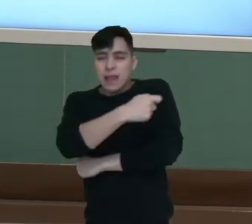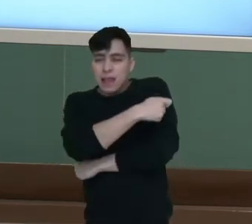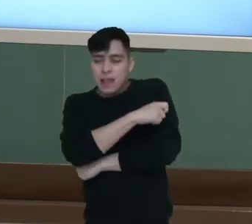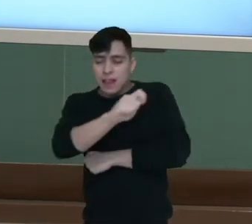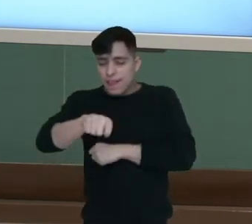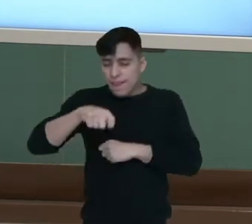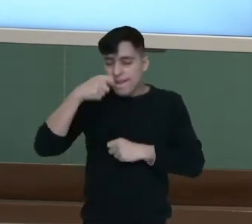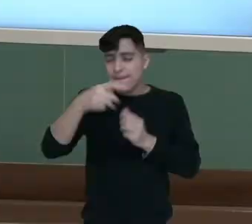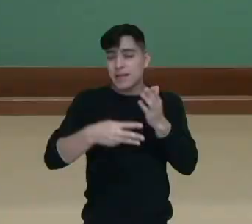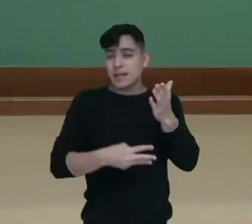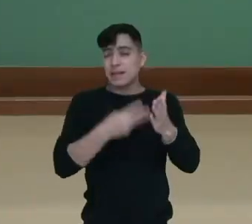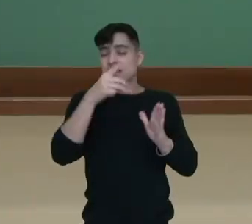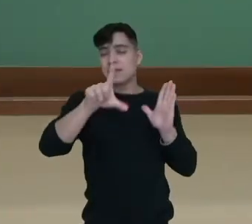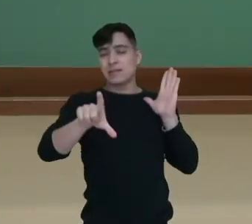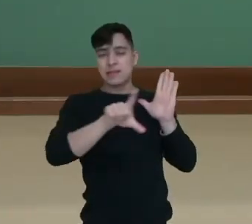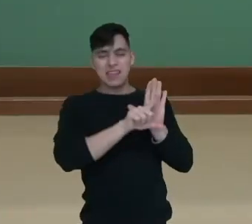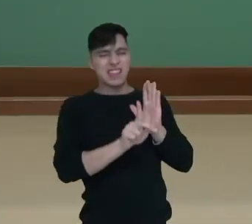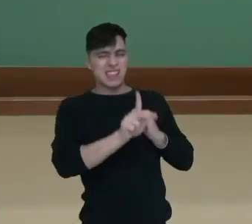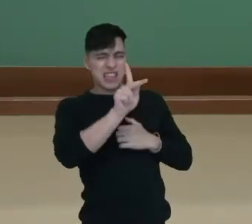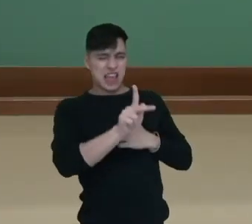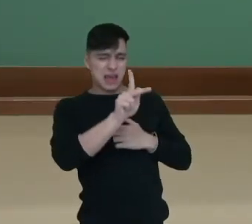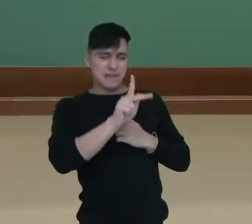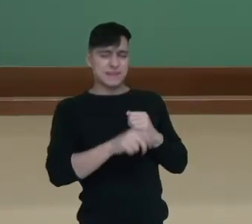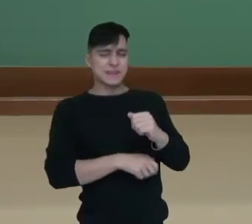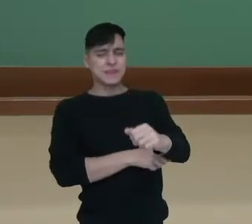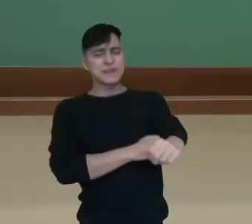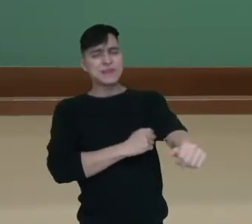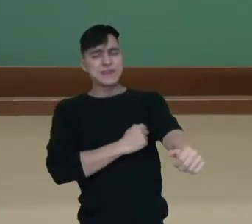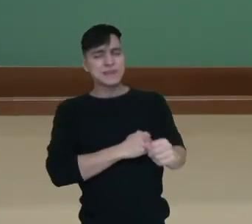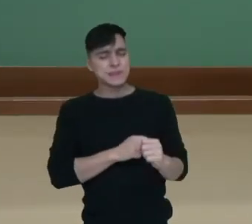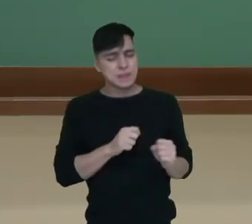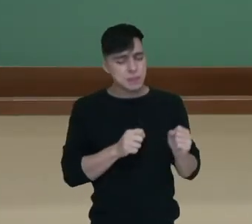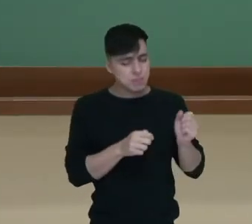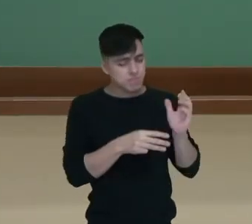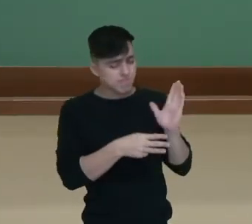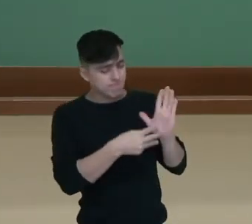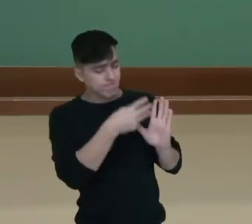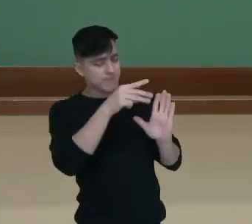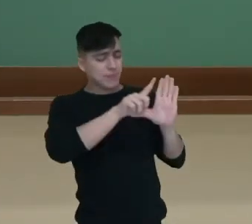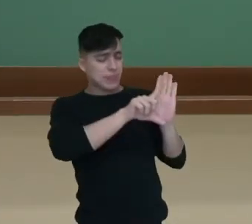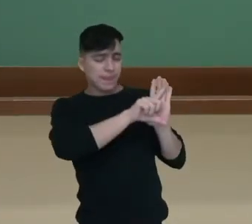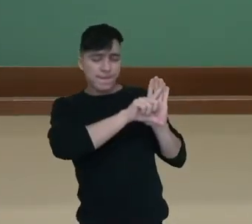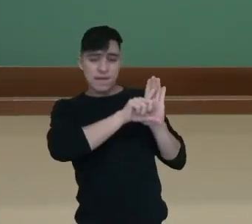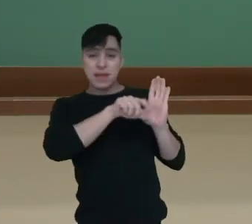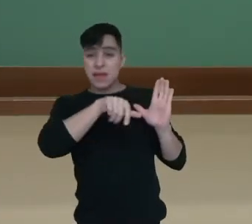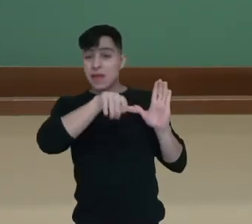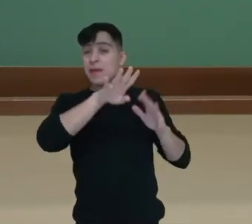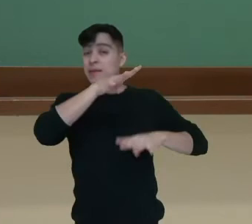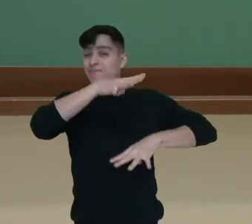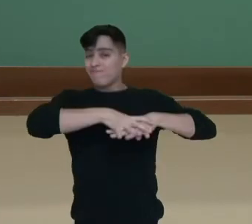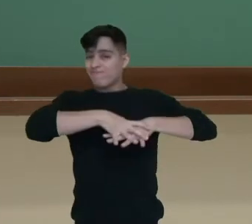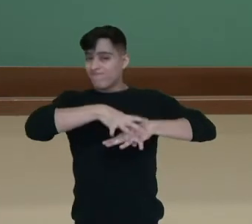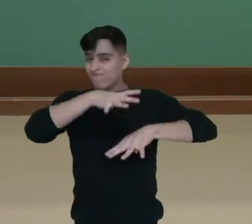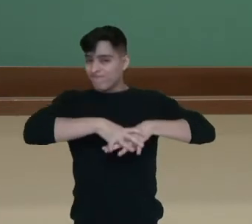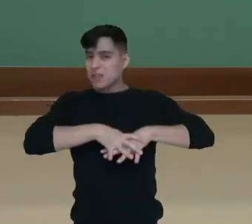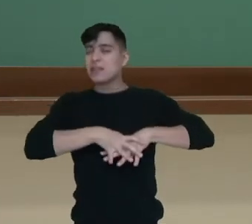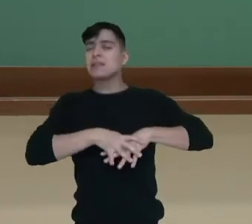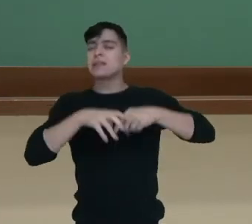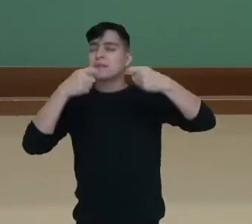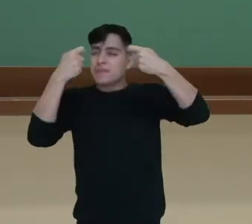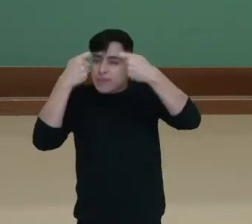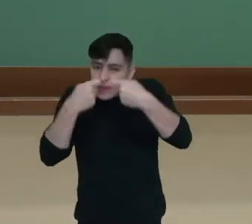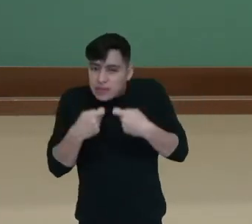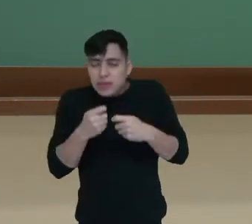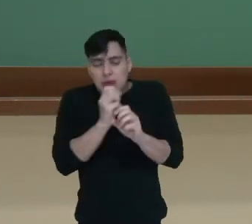a terceira lei de Kepler. Essa terceira lei de Kepler, ela é ensinada de uma maneira um pouco mais matemática aqui. Você só vai perceber que existe